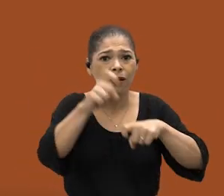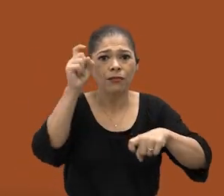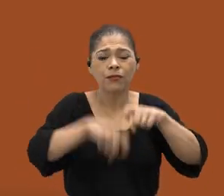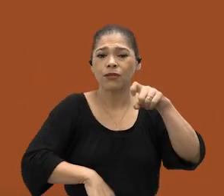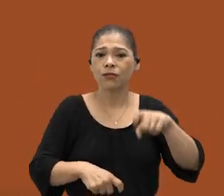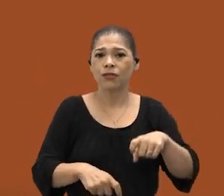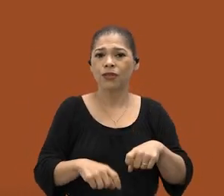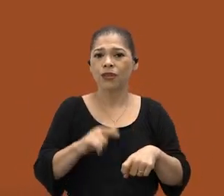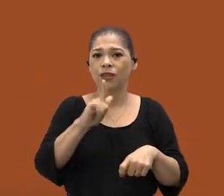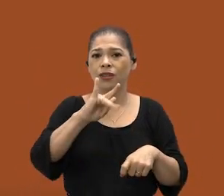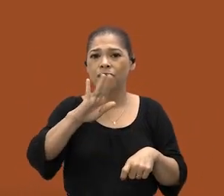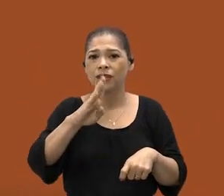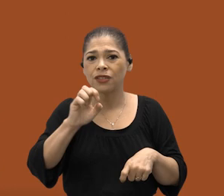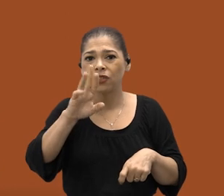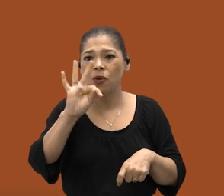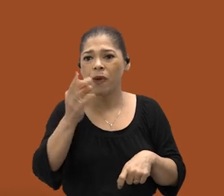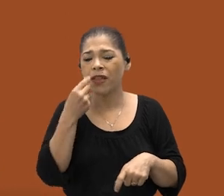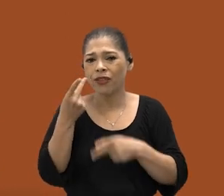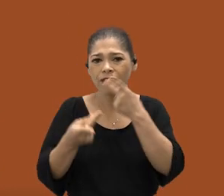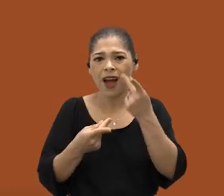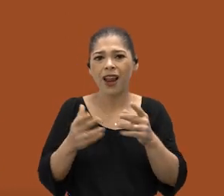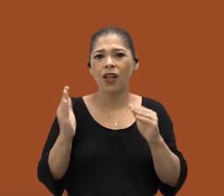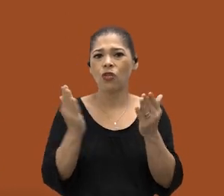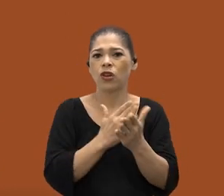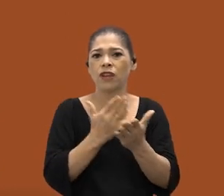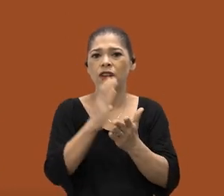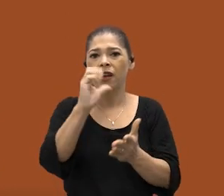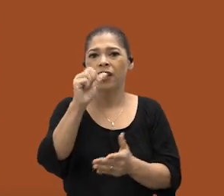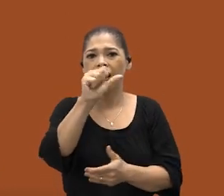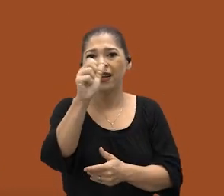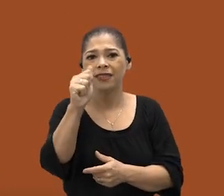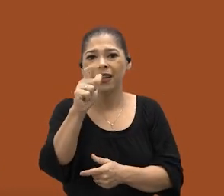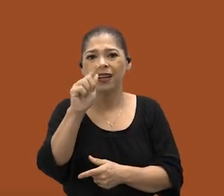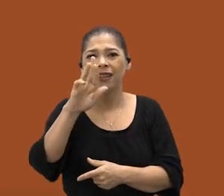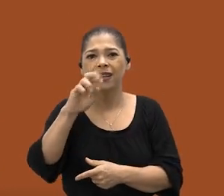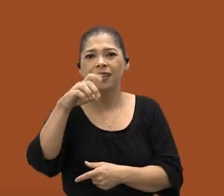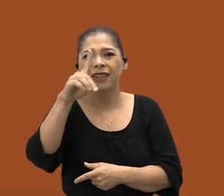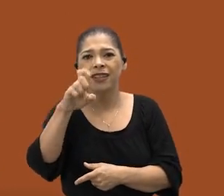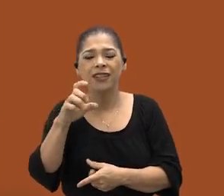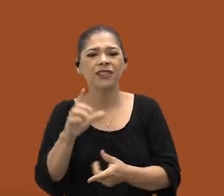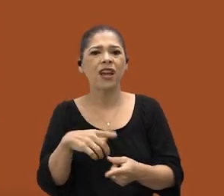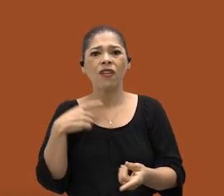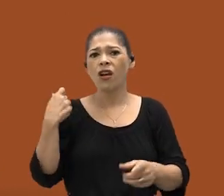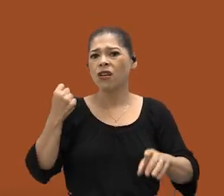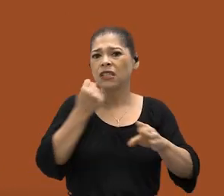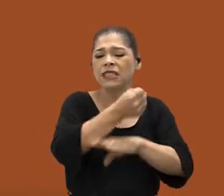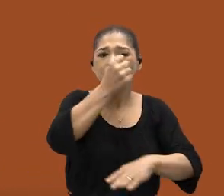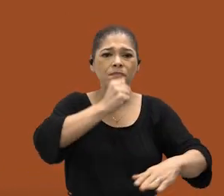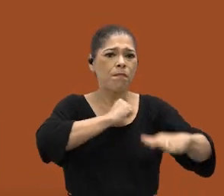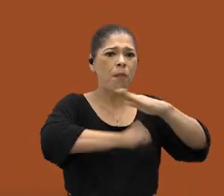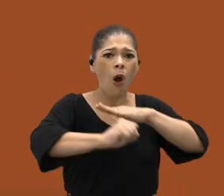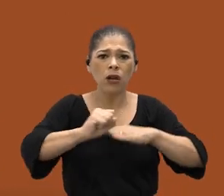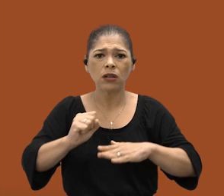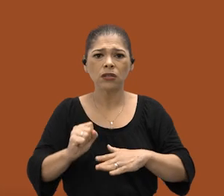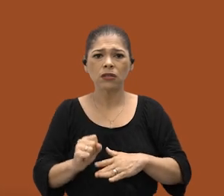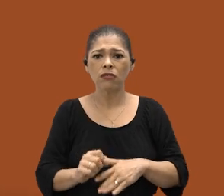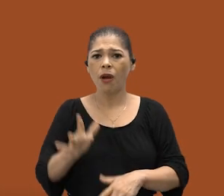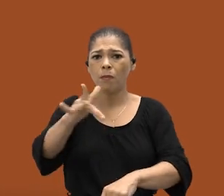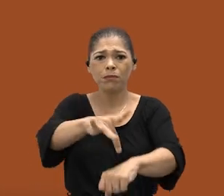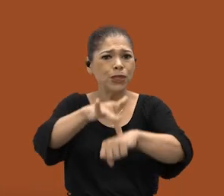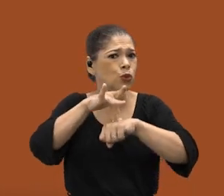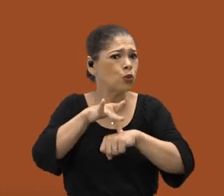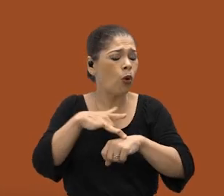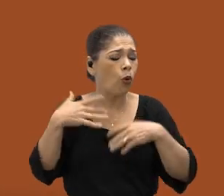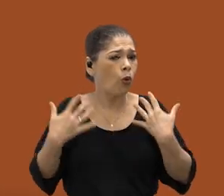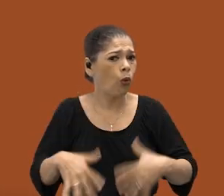Frederico em Casa Grande Senzala deixa isso bem claro lá foi estupro foi violência foi assassinato foi o